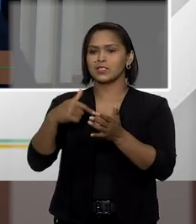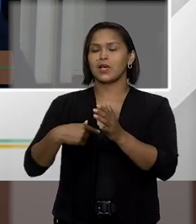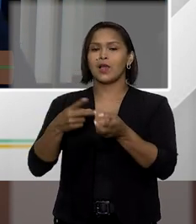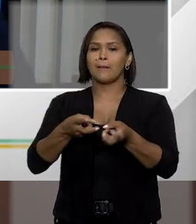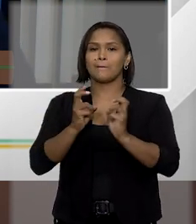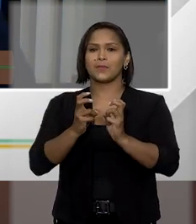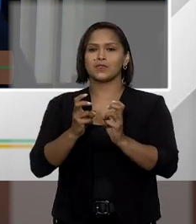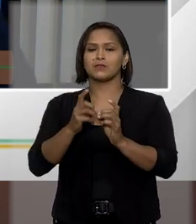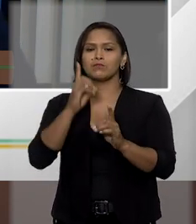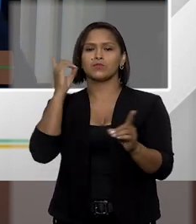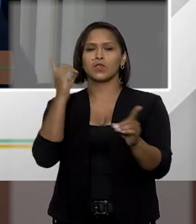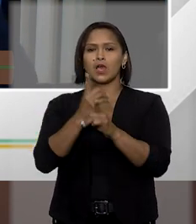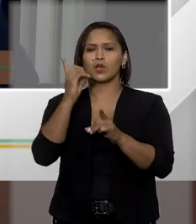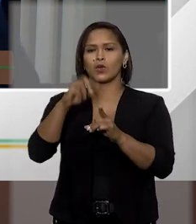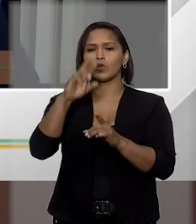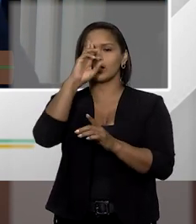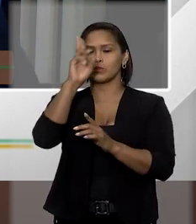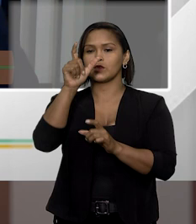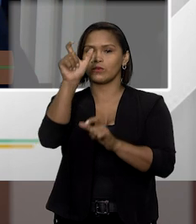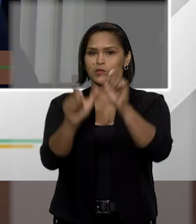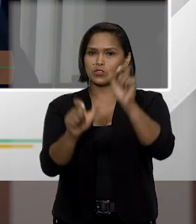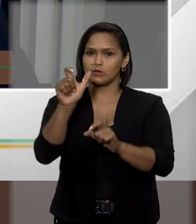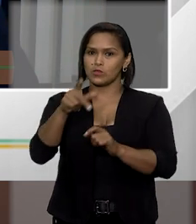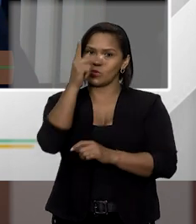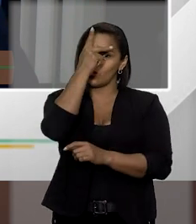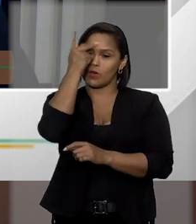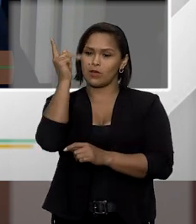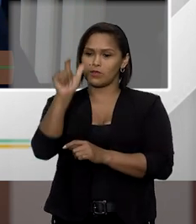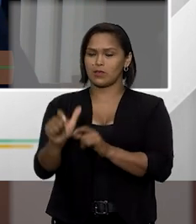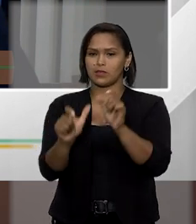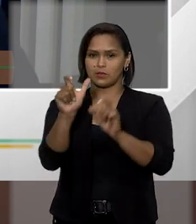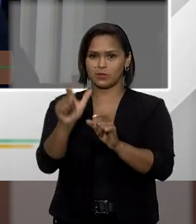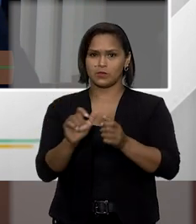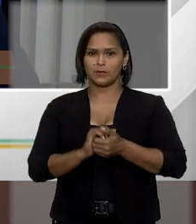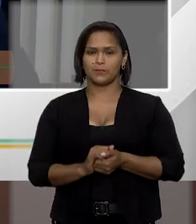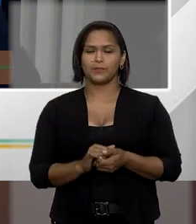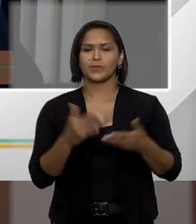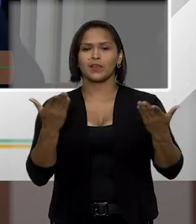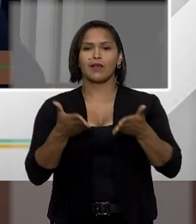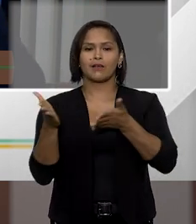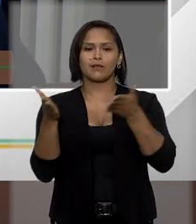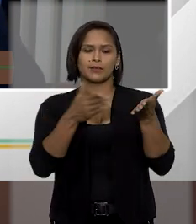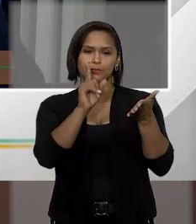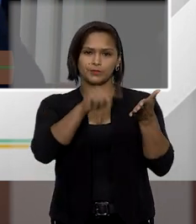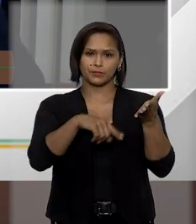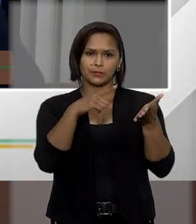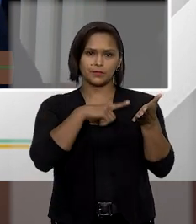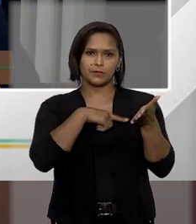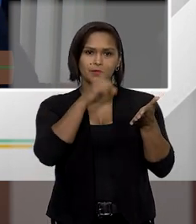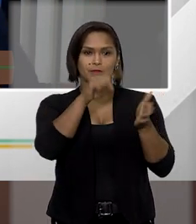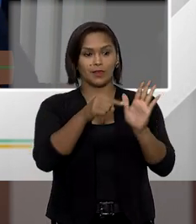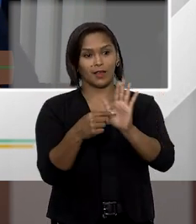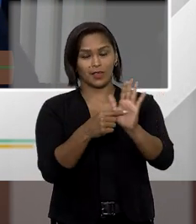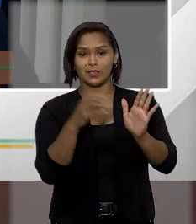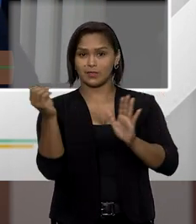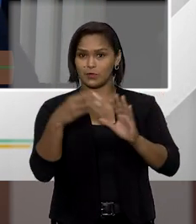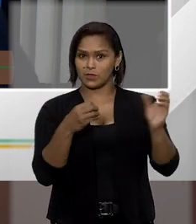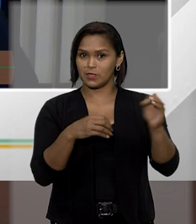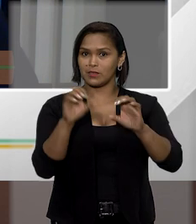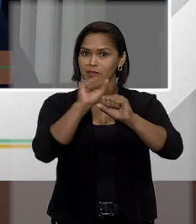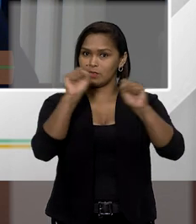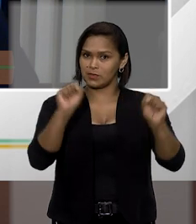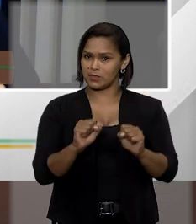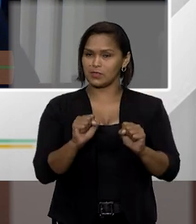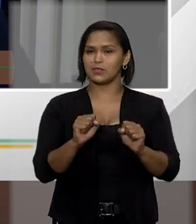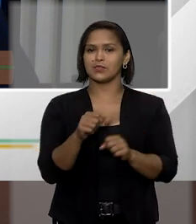levar à identificação da responsabilização individual daqueles cidadãos. Agora, por outro lado, é aí que está a modernidade